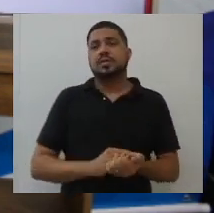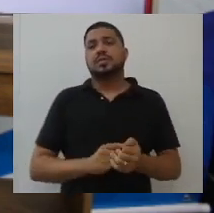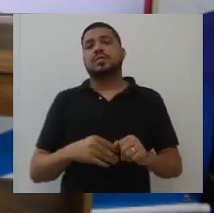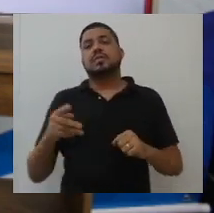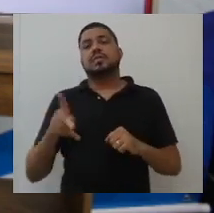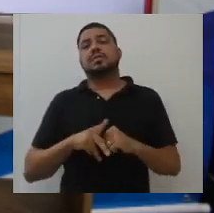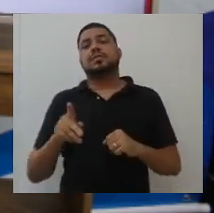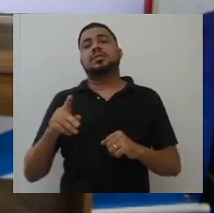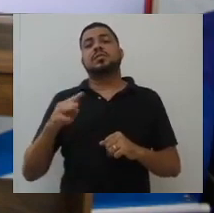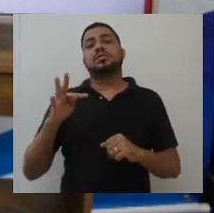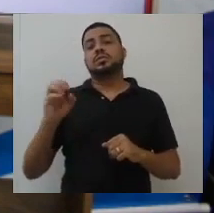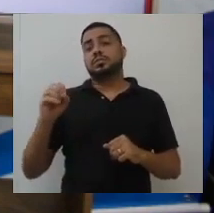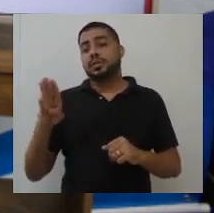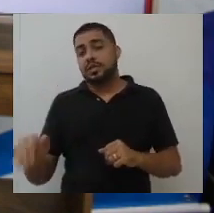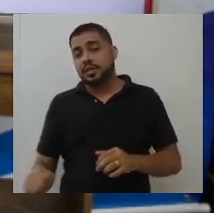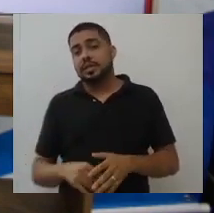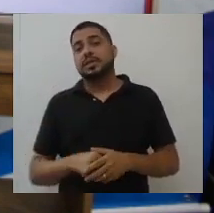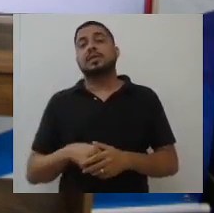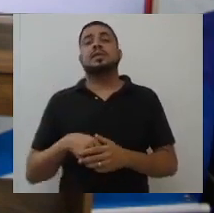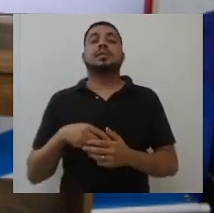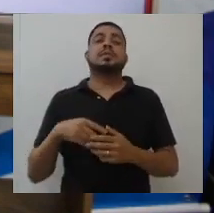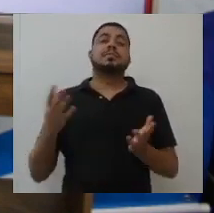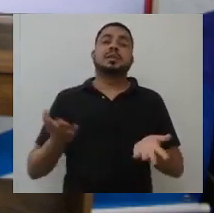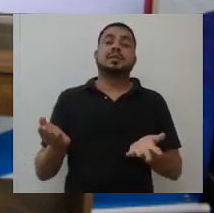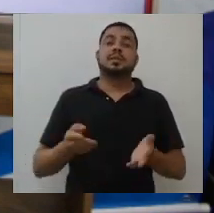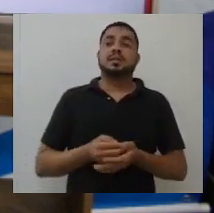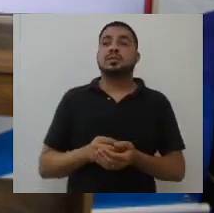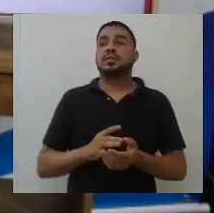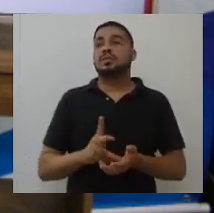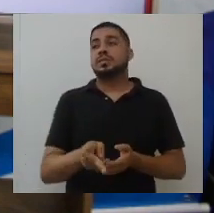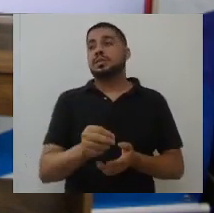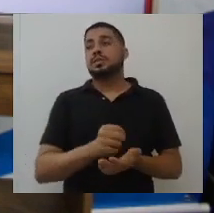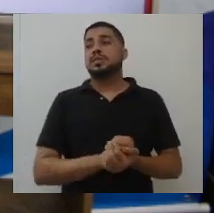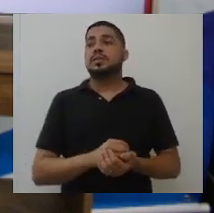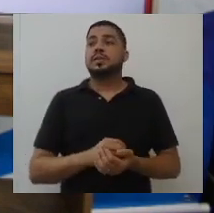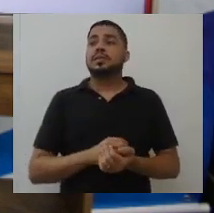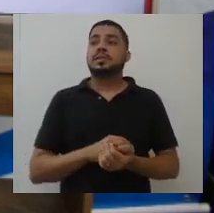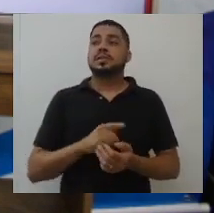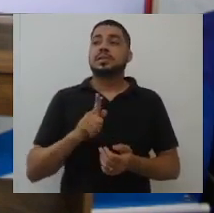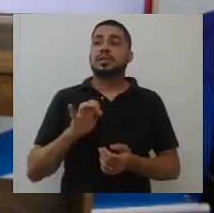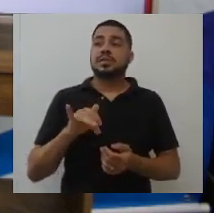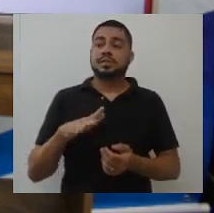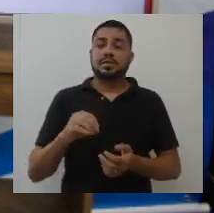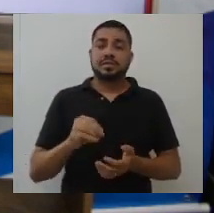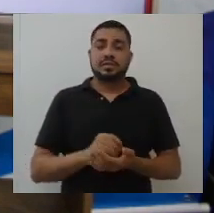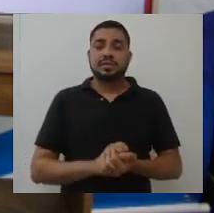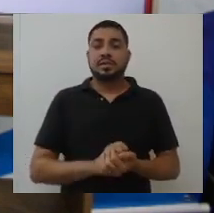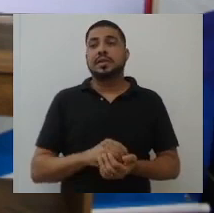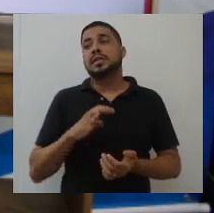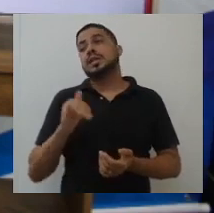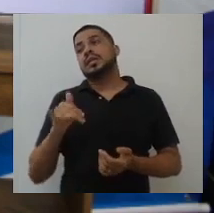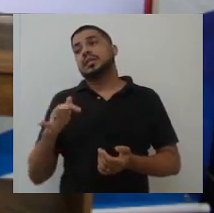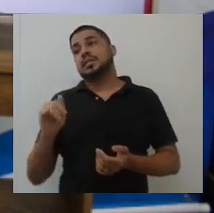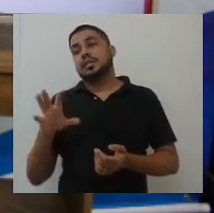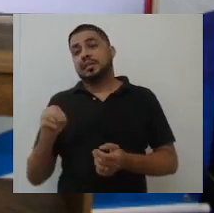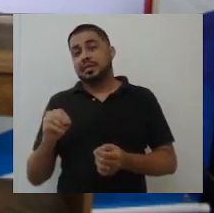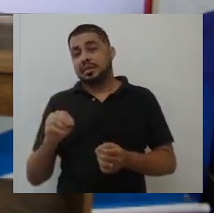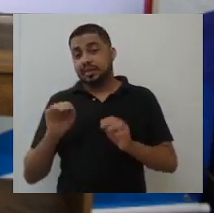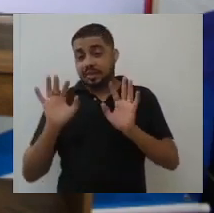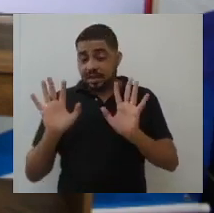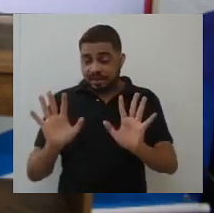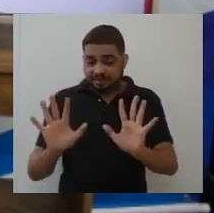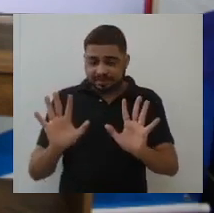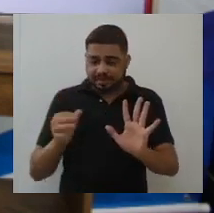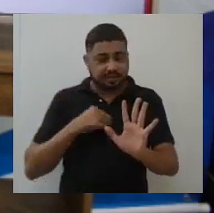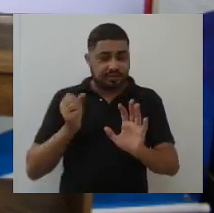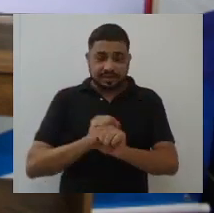Be, Present Continuous, Genitive Case e o Be Going To. Deixa eu só reler que não